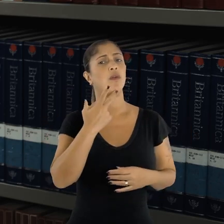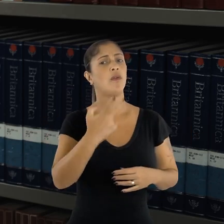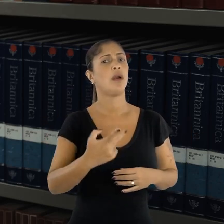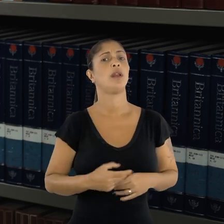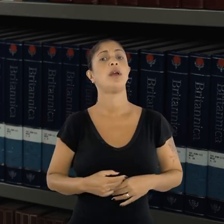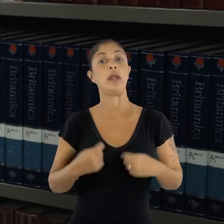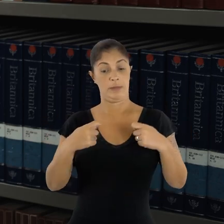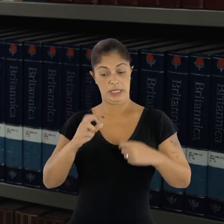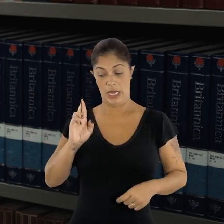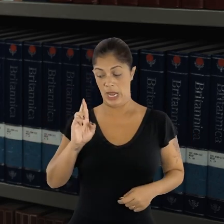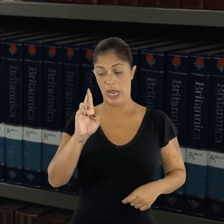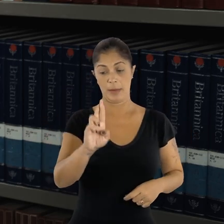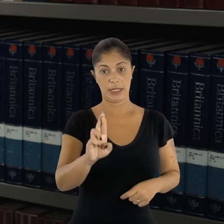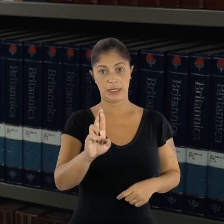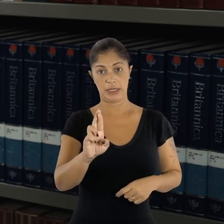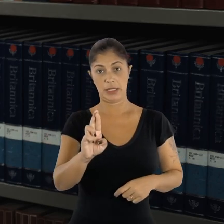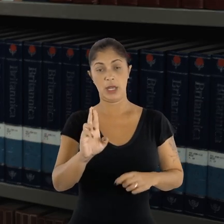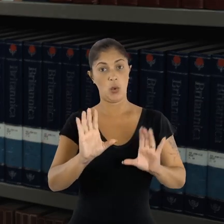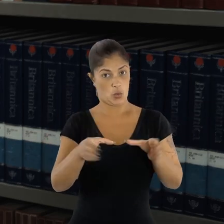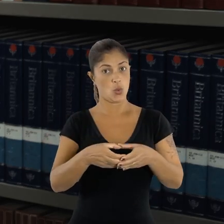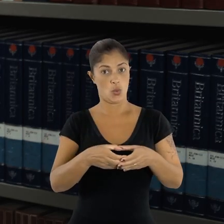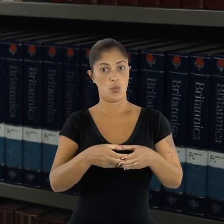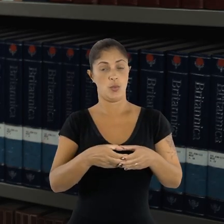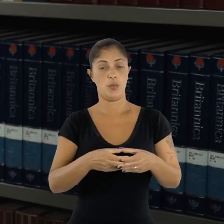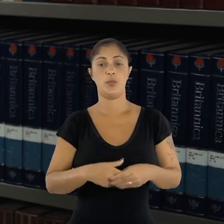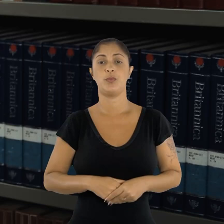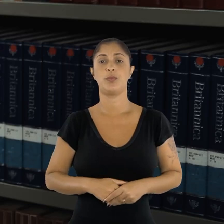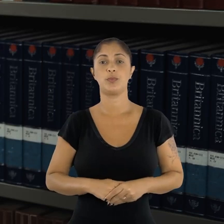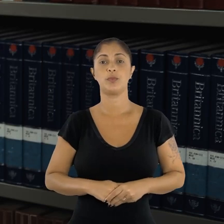Então eu falei, agora vamos representar aqui com o grupo